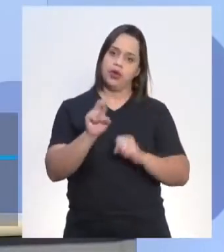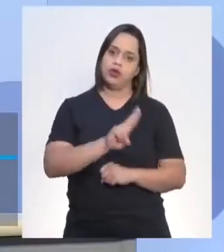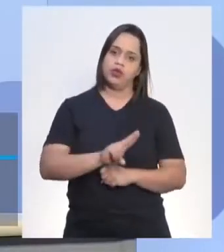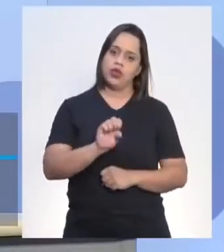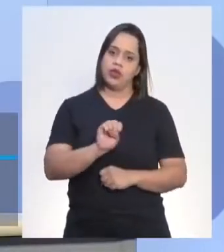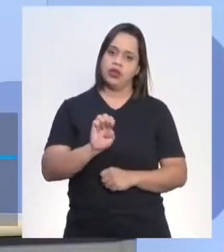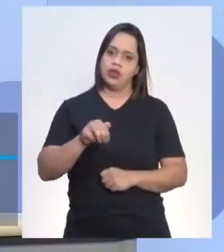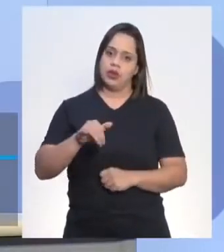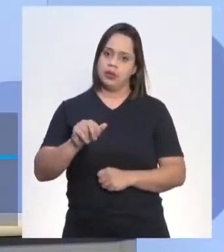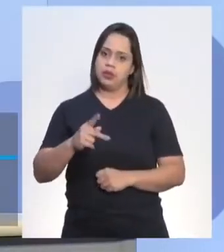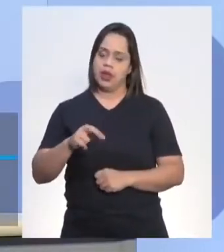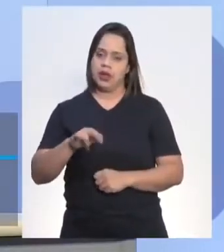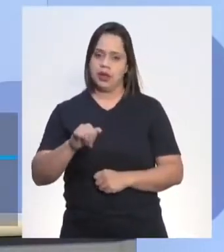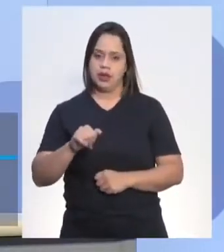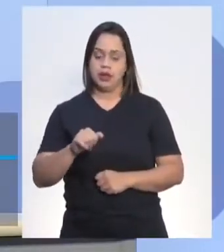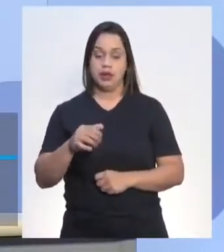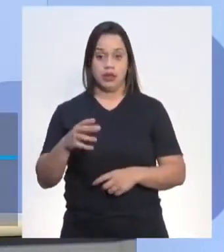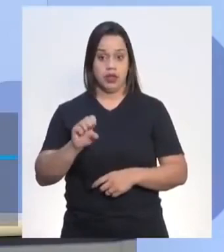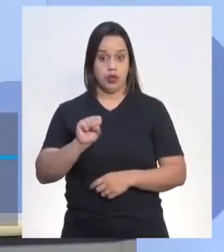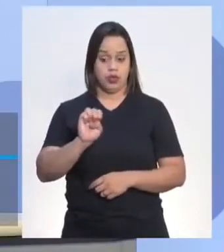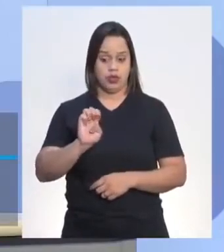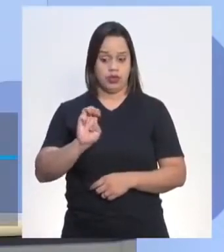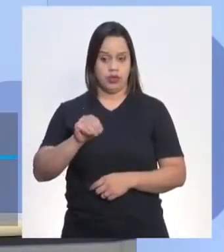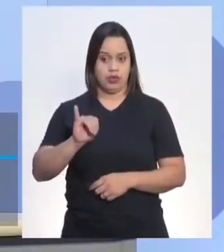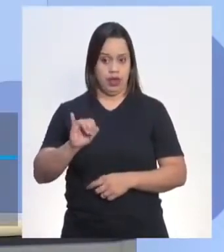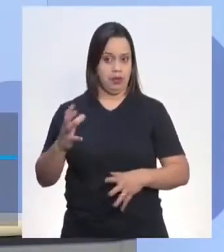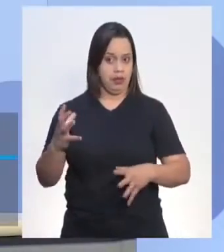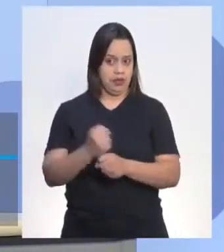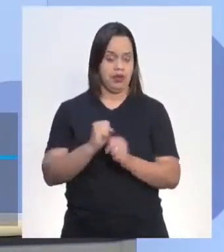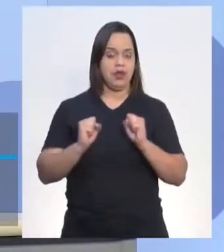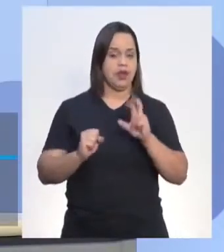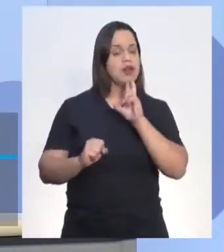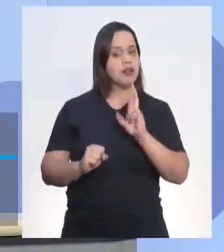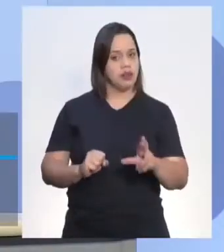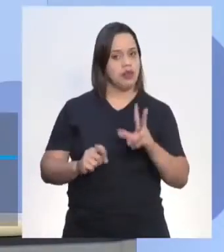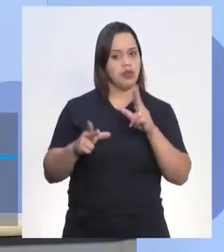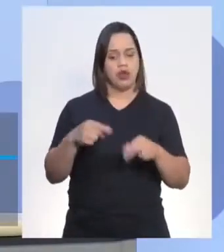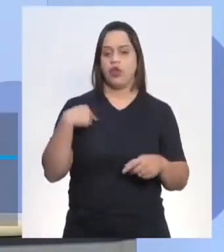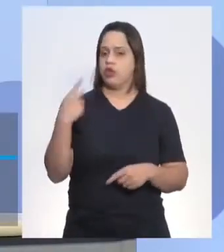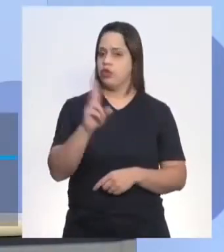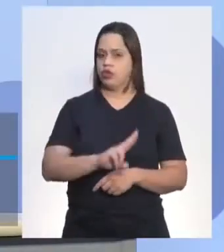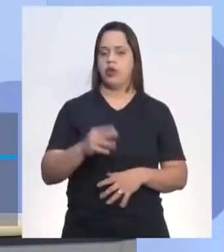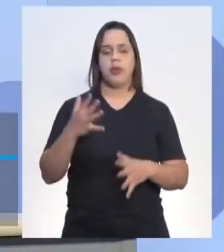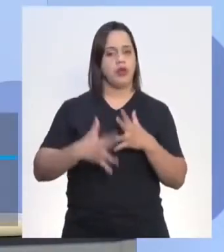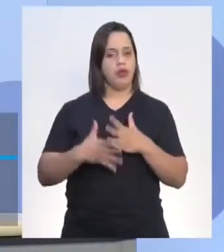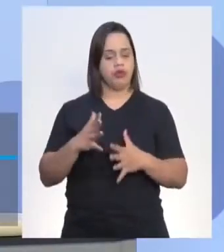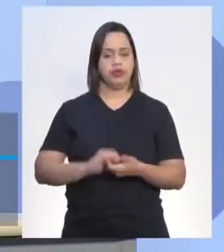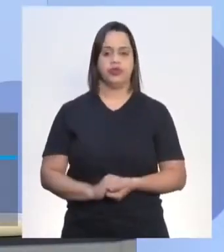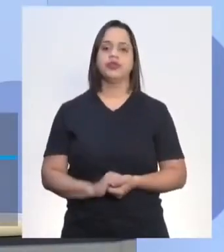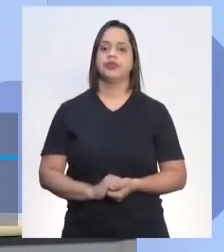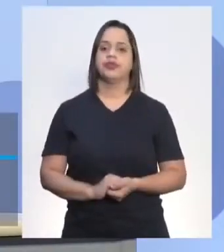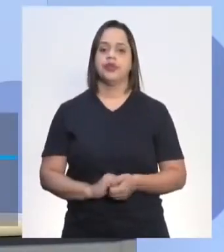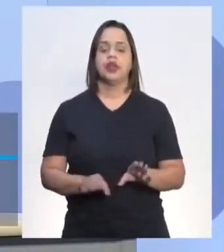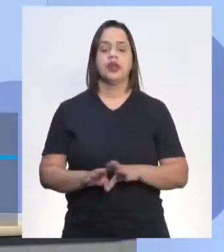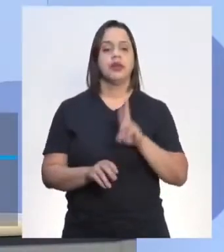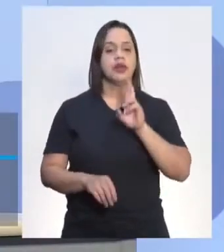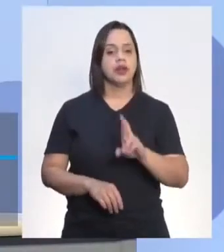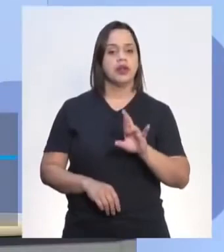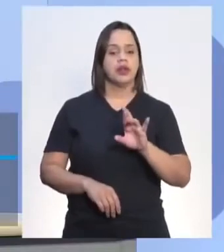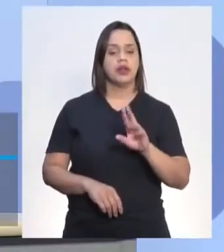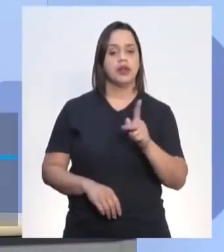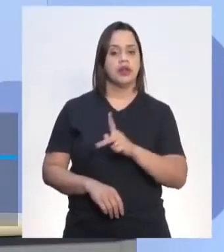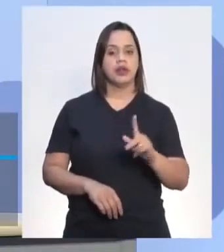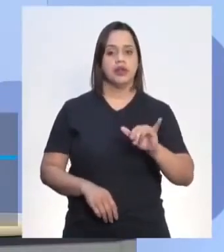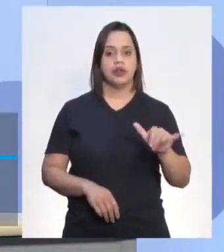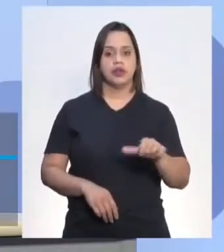vai dar a mesma resposta. Apenas a gente não utilizou para não confundir. E respondendo à professora Josefina,